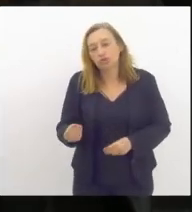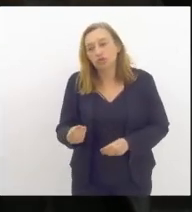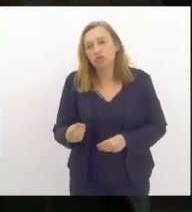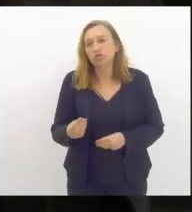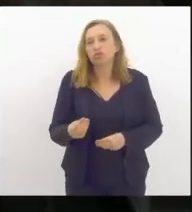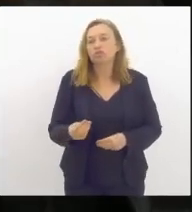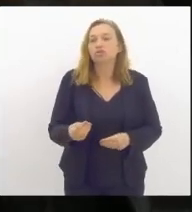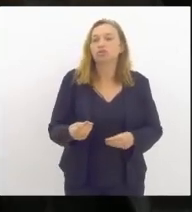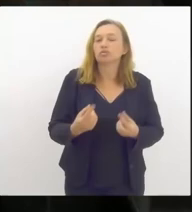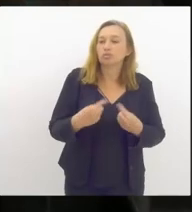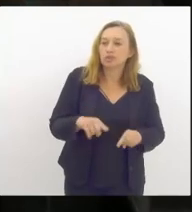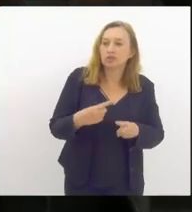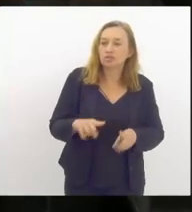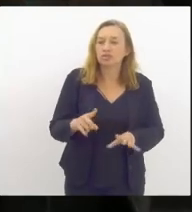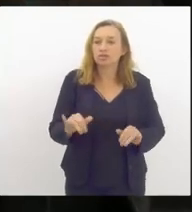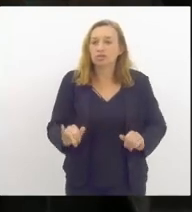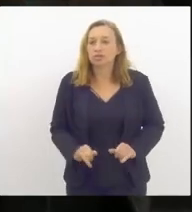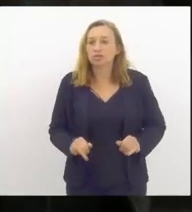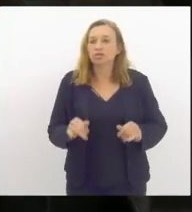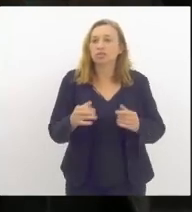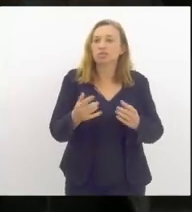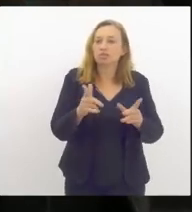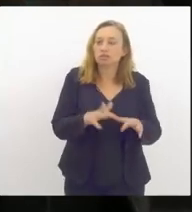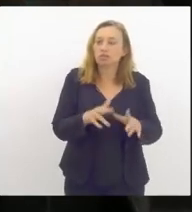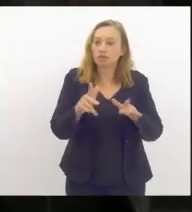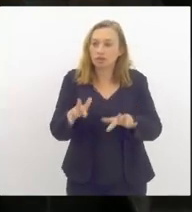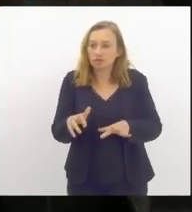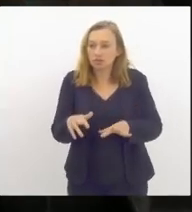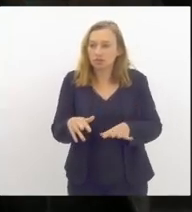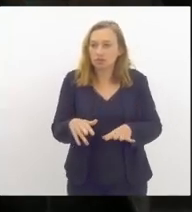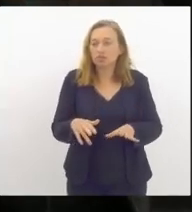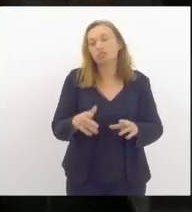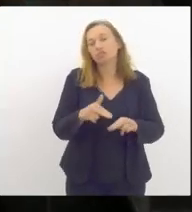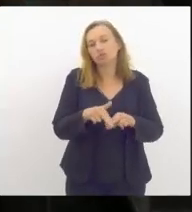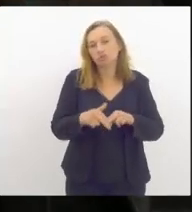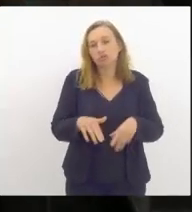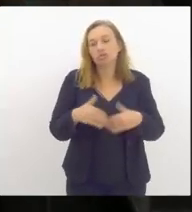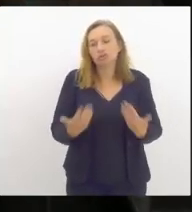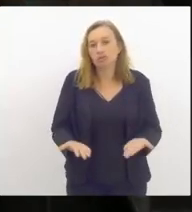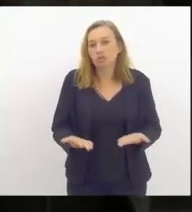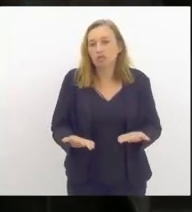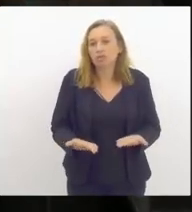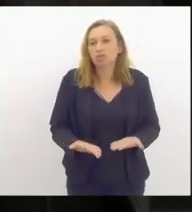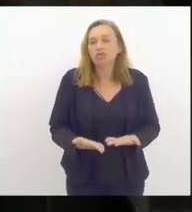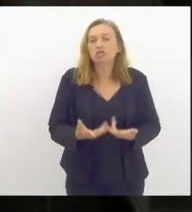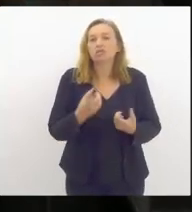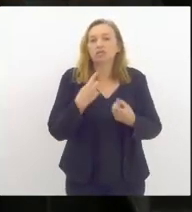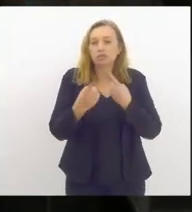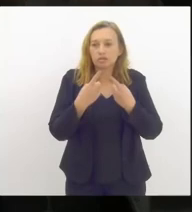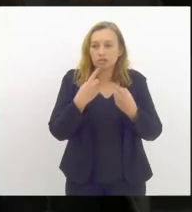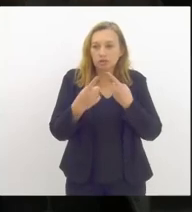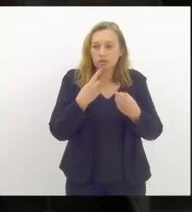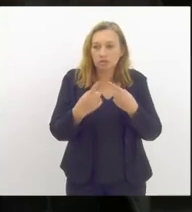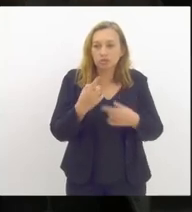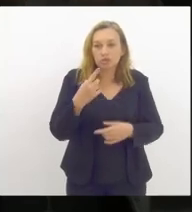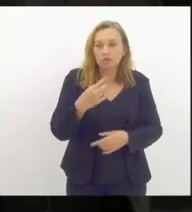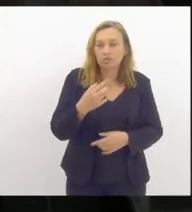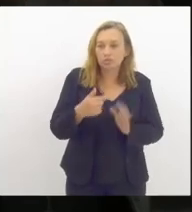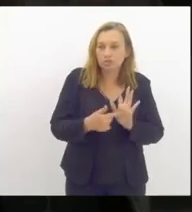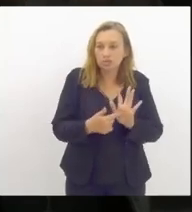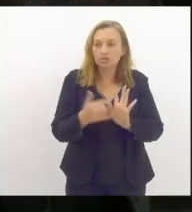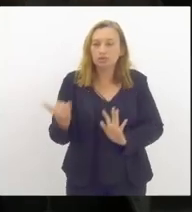só porque sofriam perseguições e diferentes é po diferentes motivos Então faço aqui esse debate e fácil Zelda a